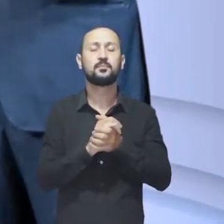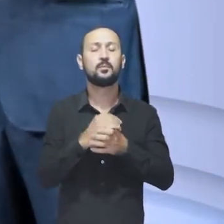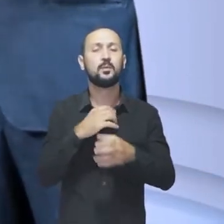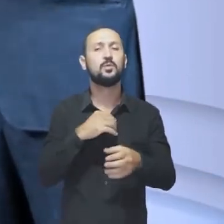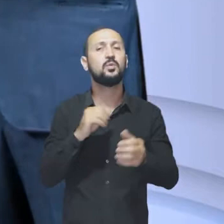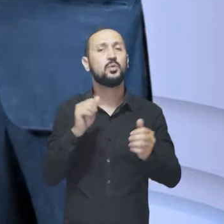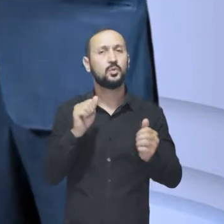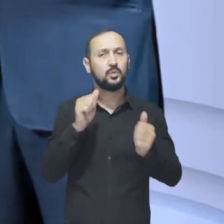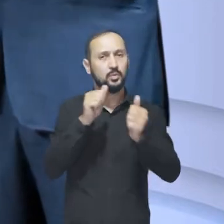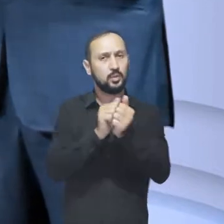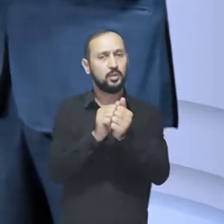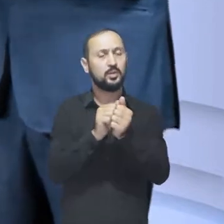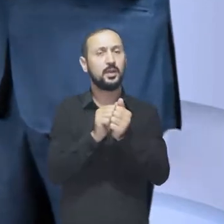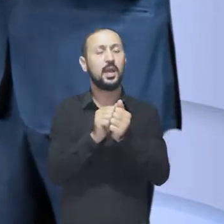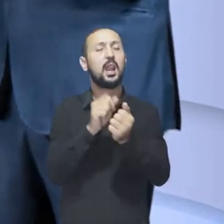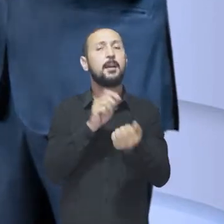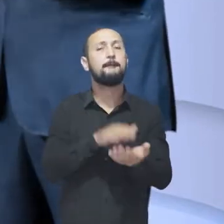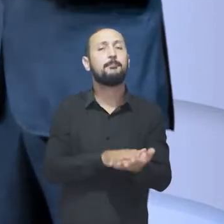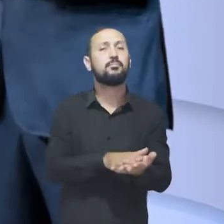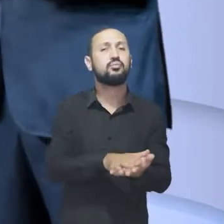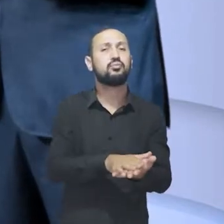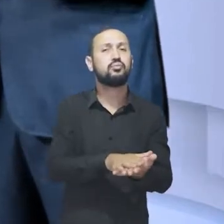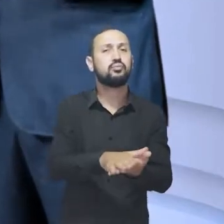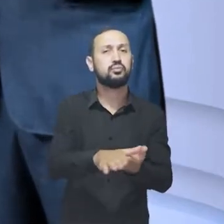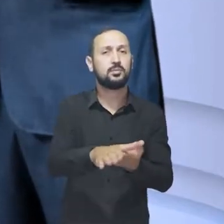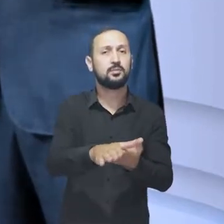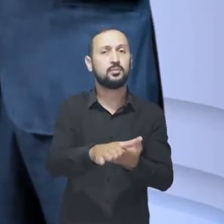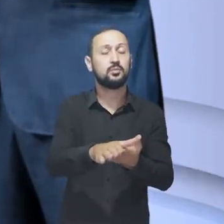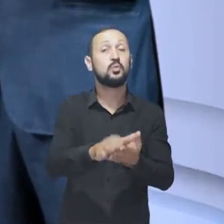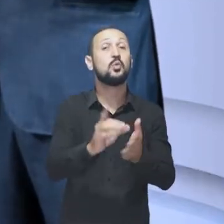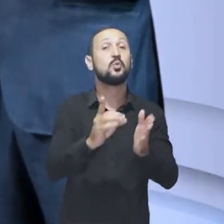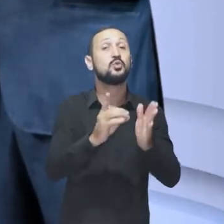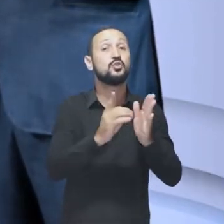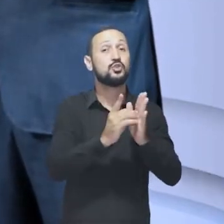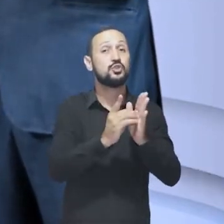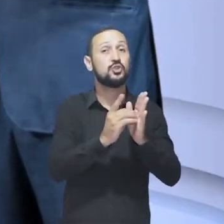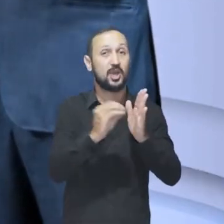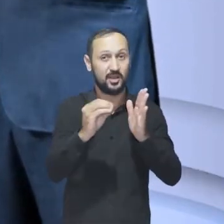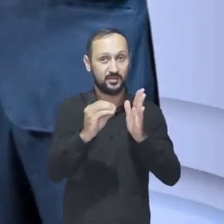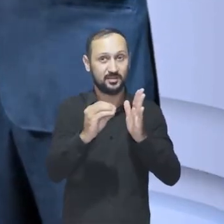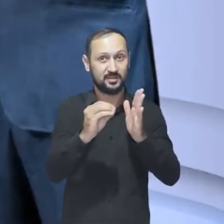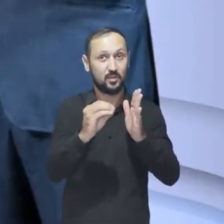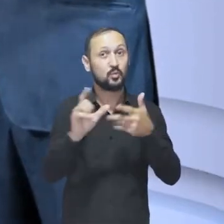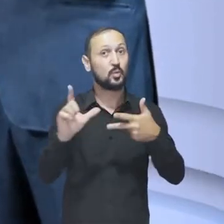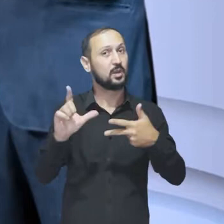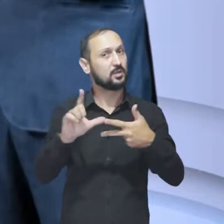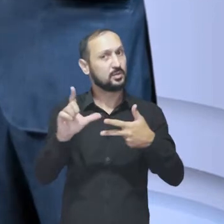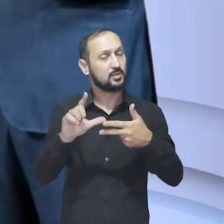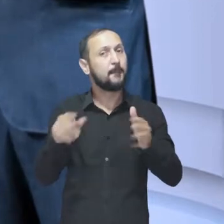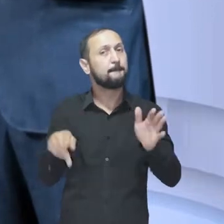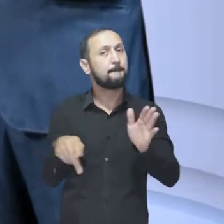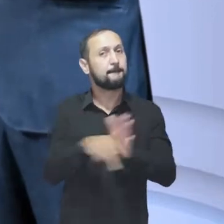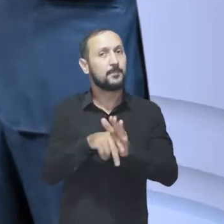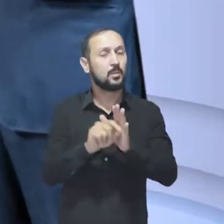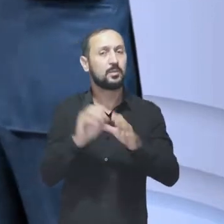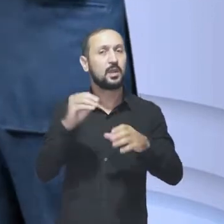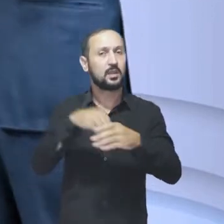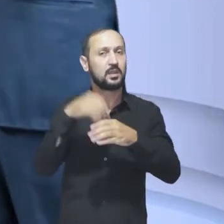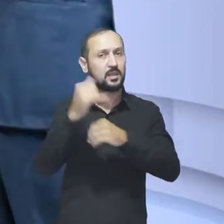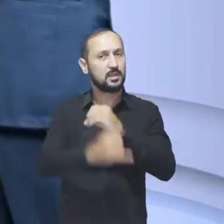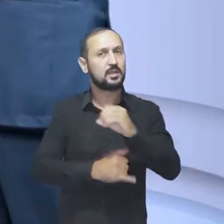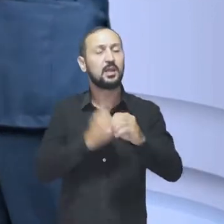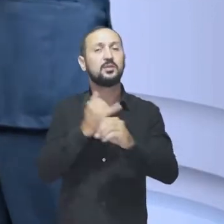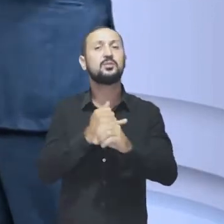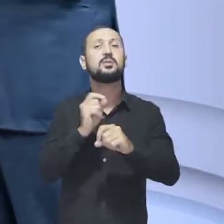é disponibilizado na internet, de maneira que então todos tenham pleno conhecimento de qual